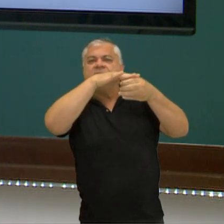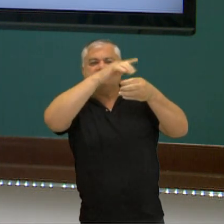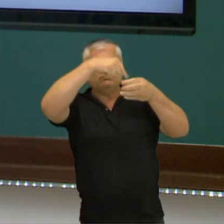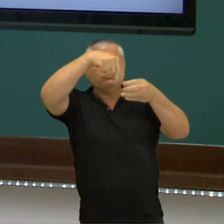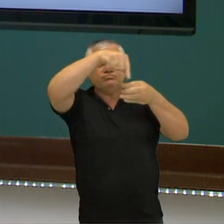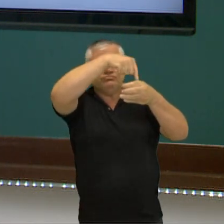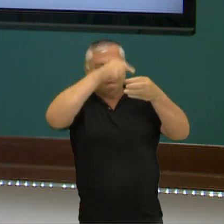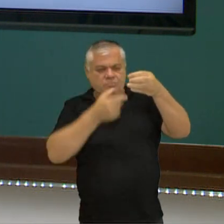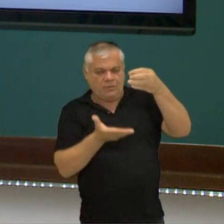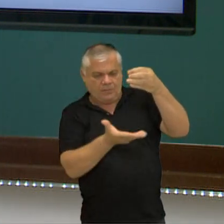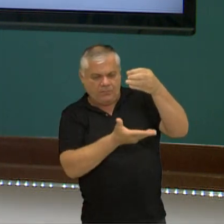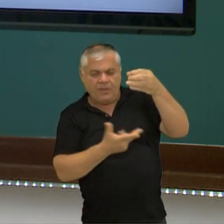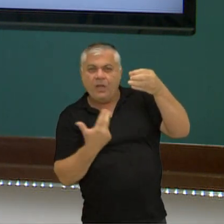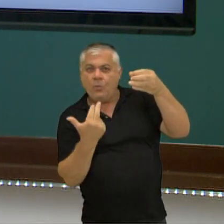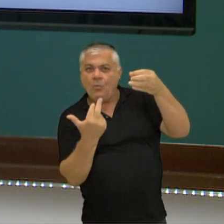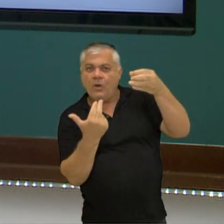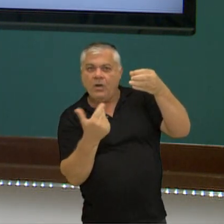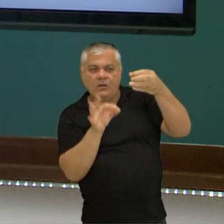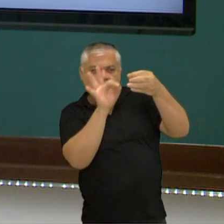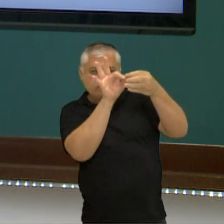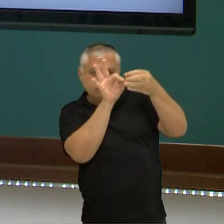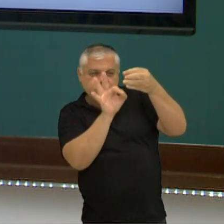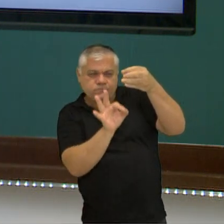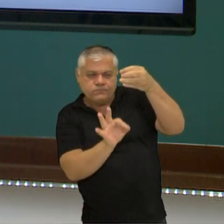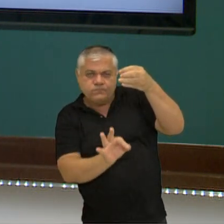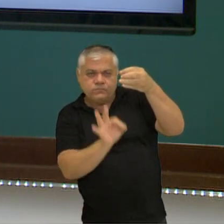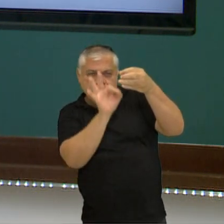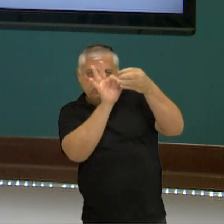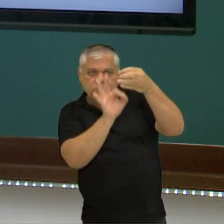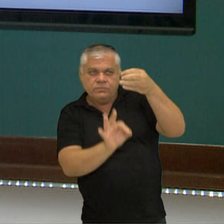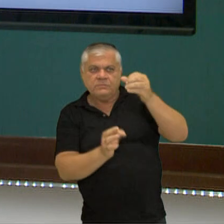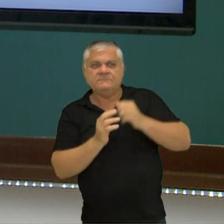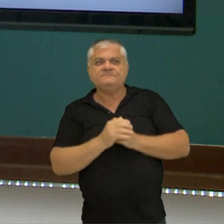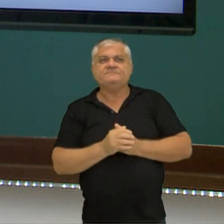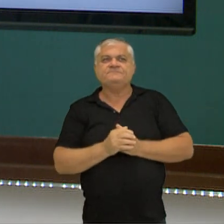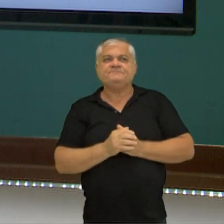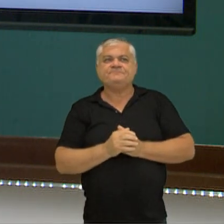e que eles são iguais e são paralelos